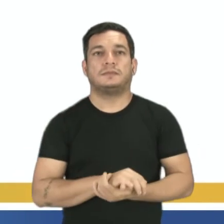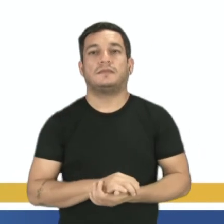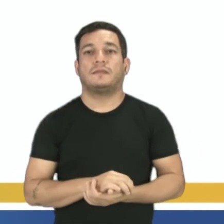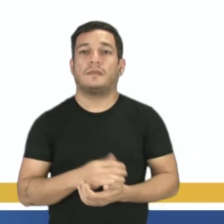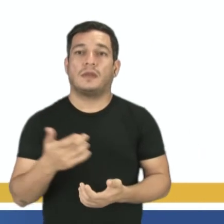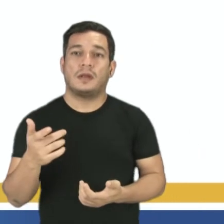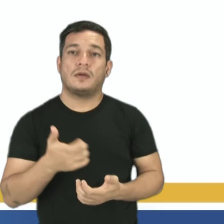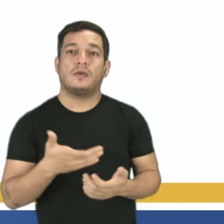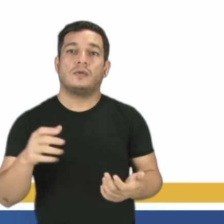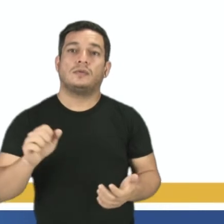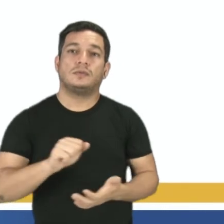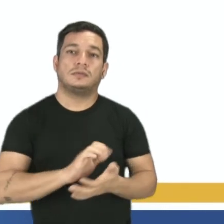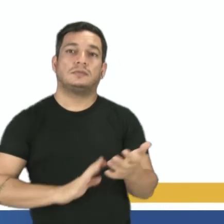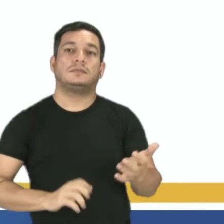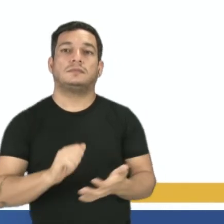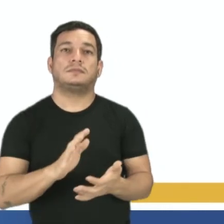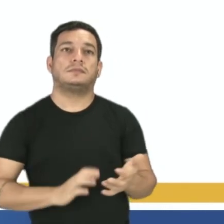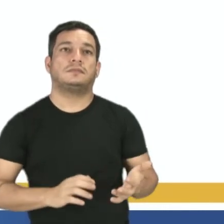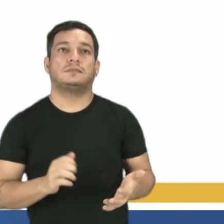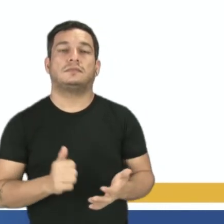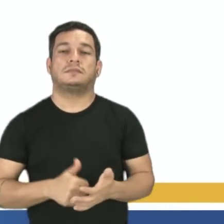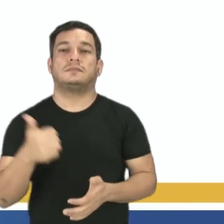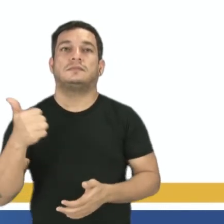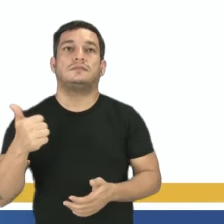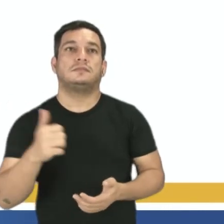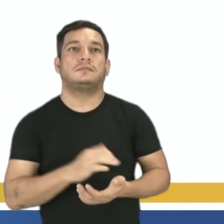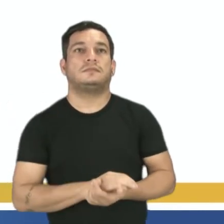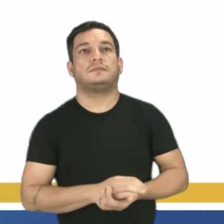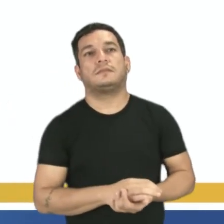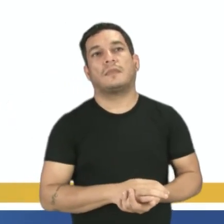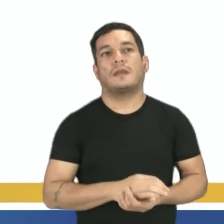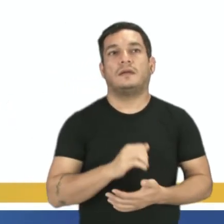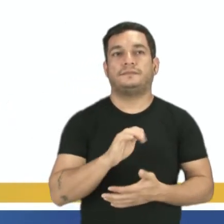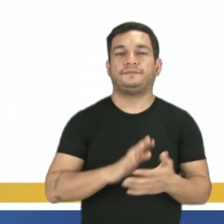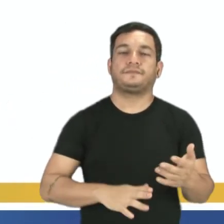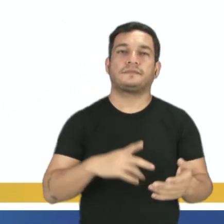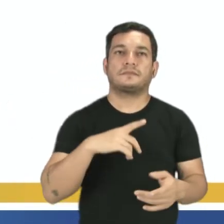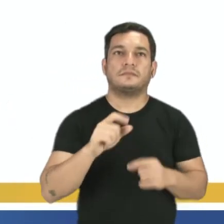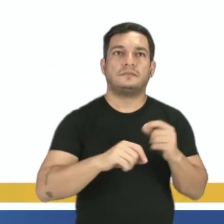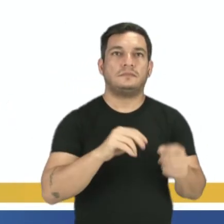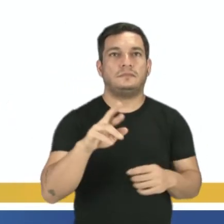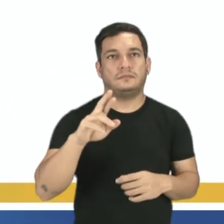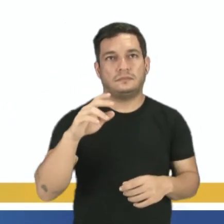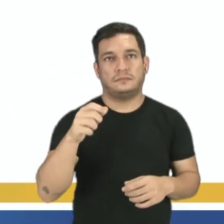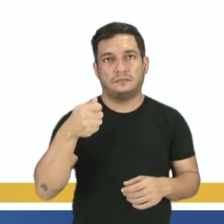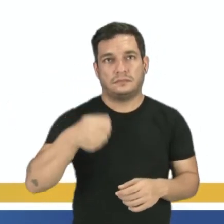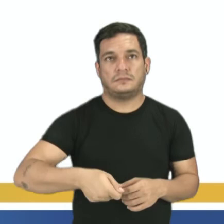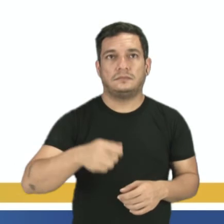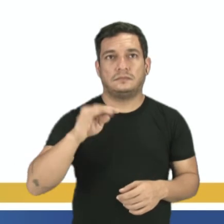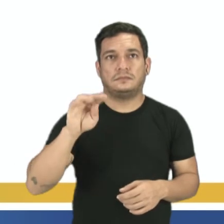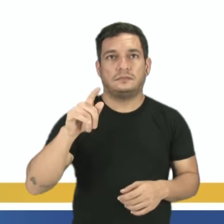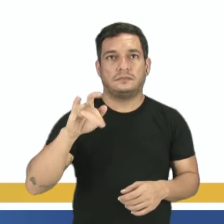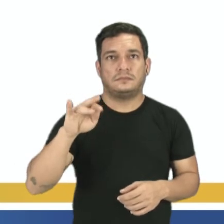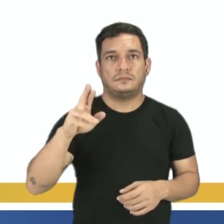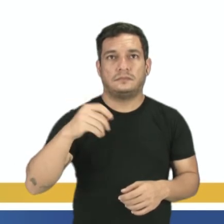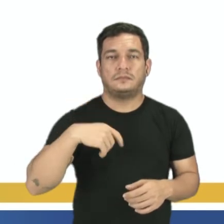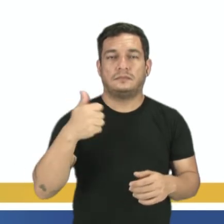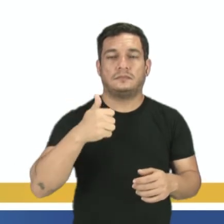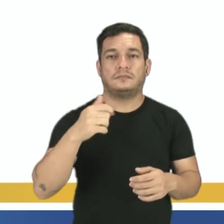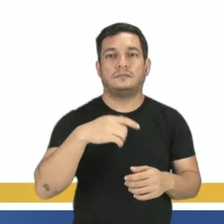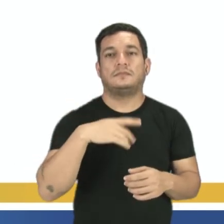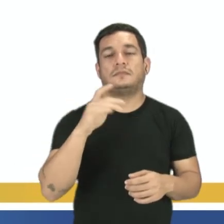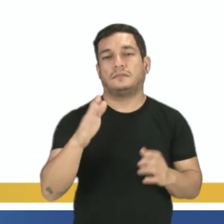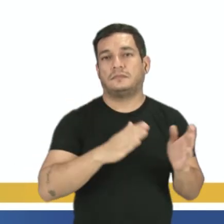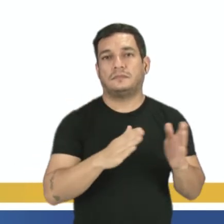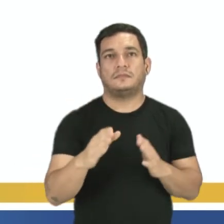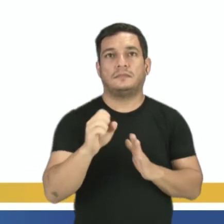bem? Então nós estamos indo para o nosso primeiro exercitando, né? O exercitando diz os regimes totalitários da primeira metade do